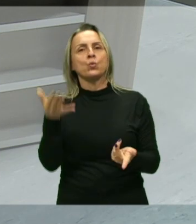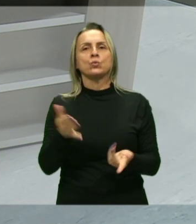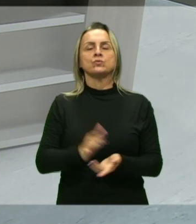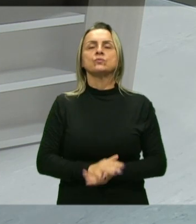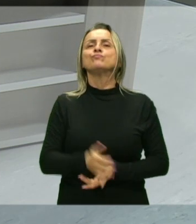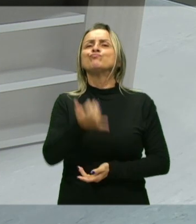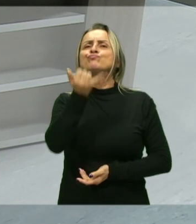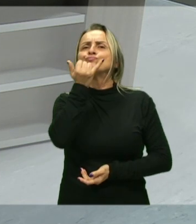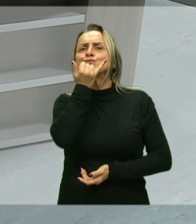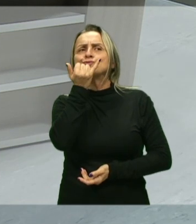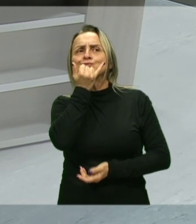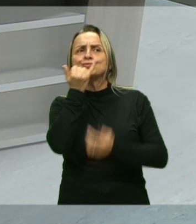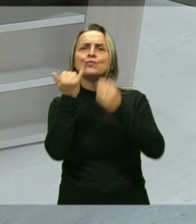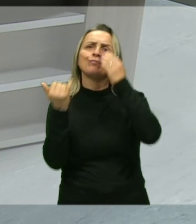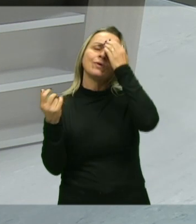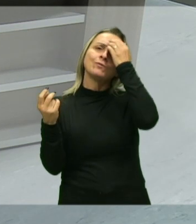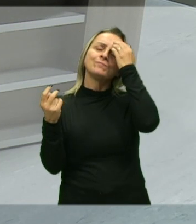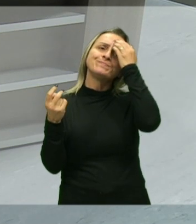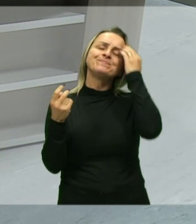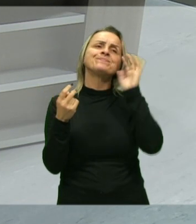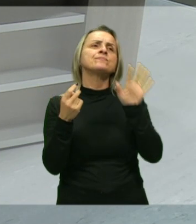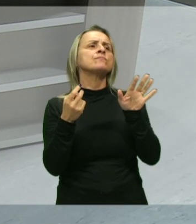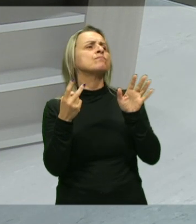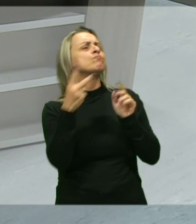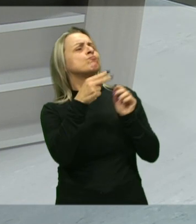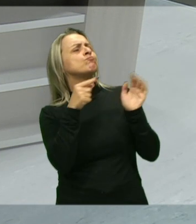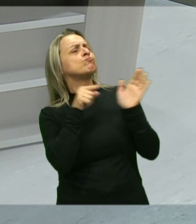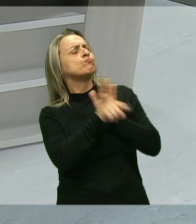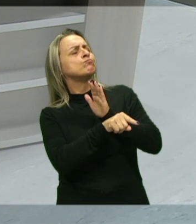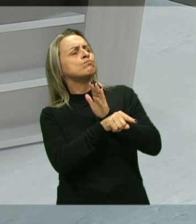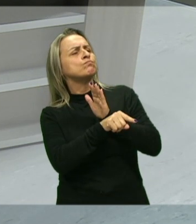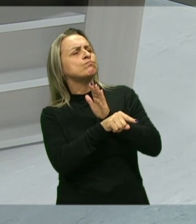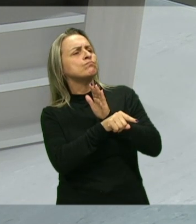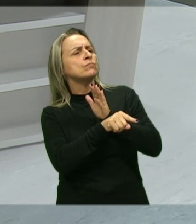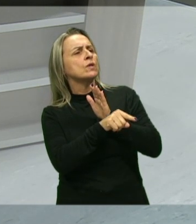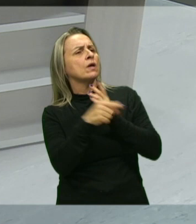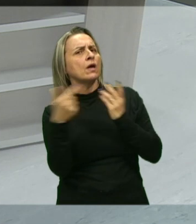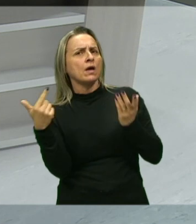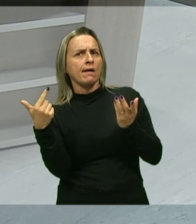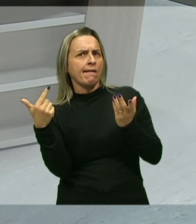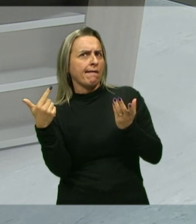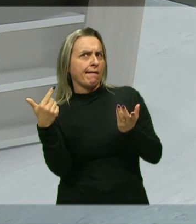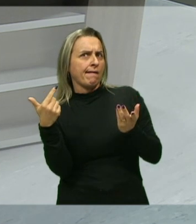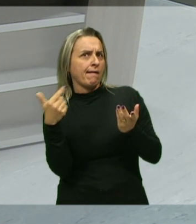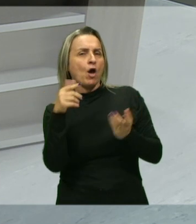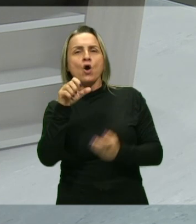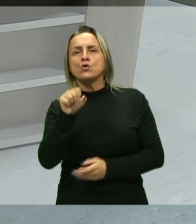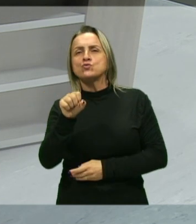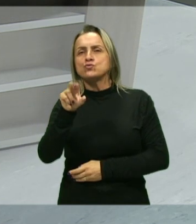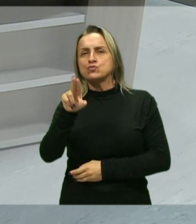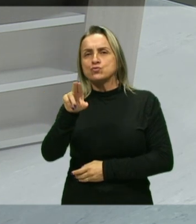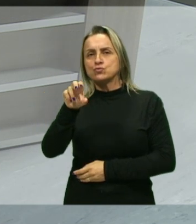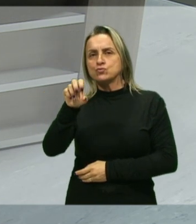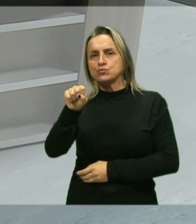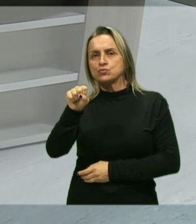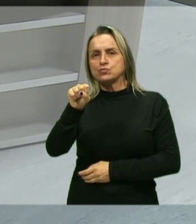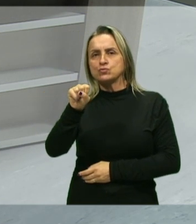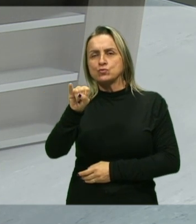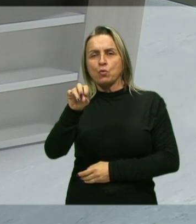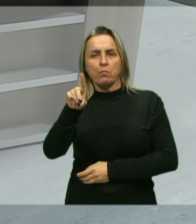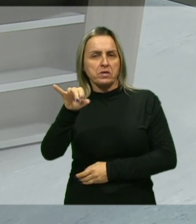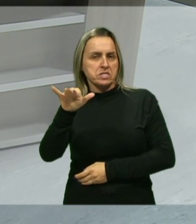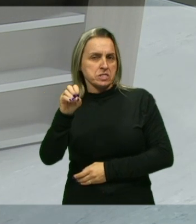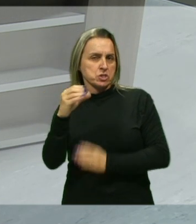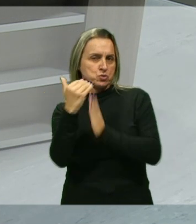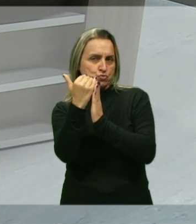te interromper, vocês não têm nenhum acesso a nenhum tipo de subsídio ou